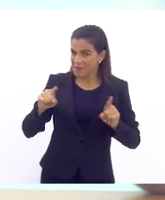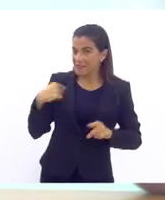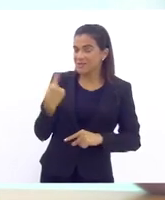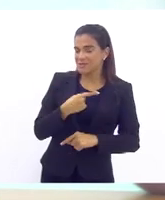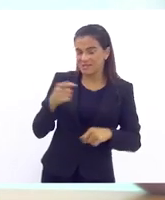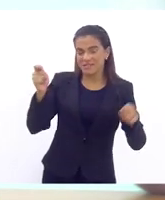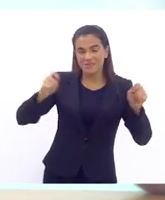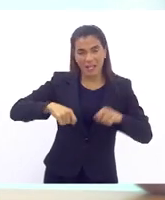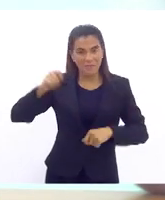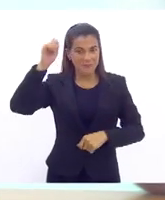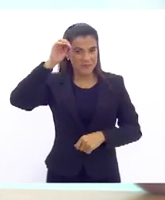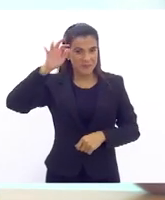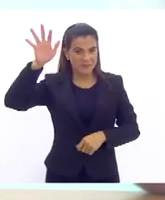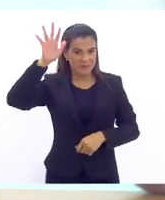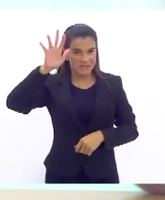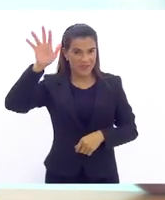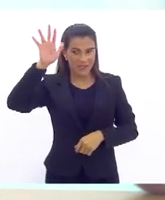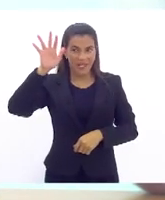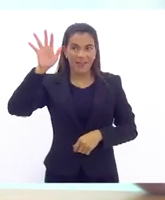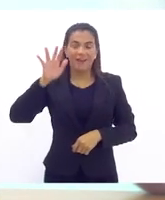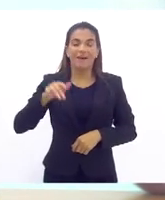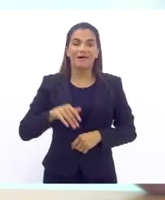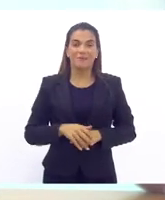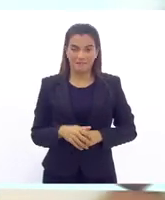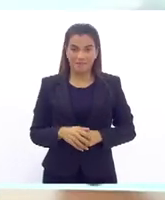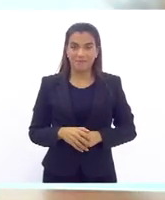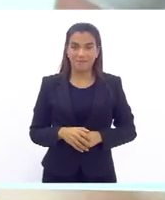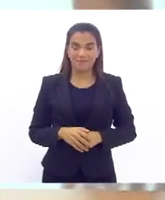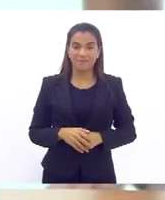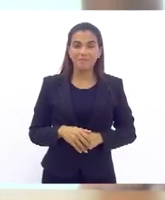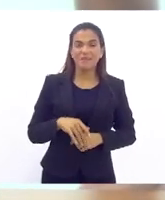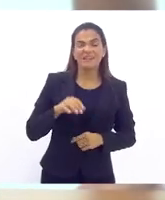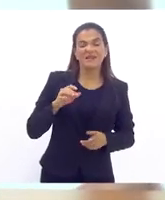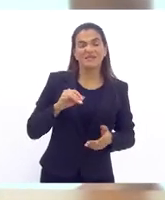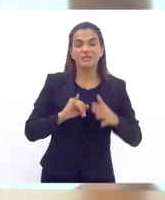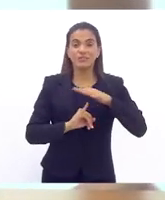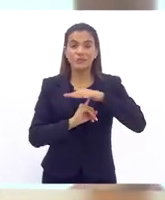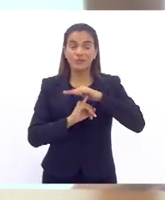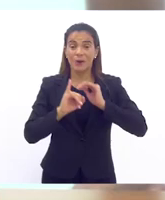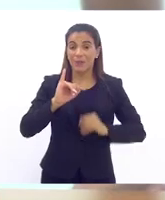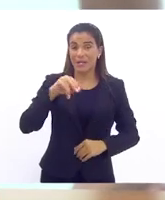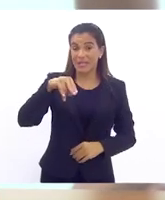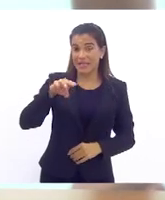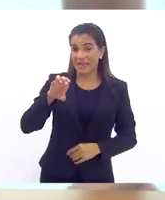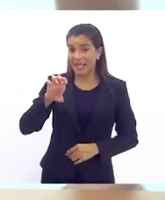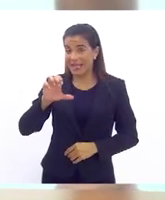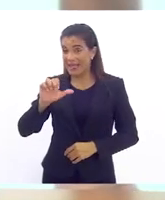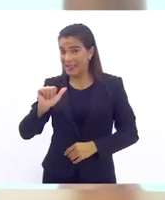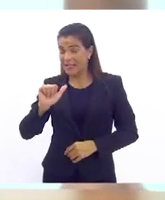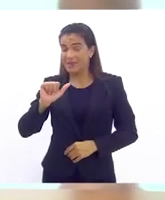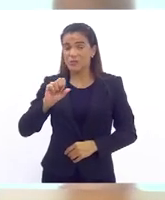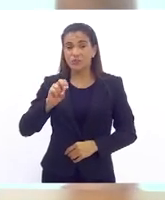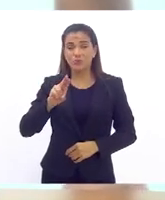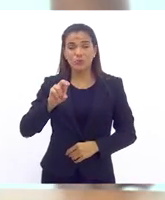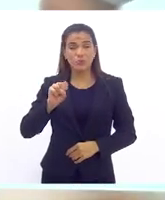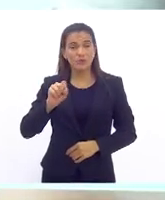eu tenho certeza que essa gestão seja do Enéa seja da sérias pela sua